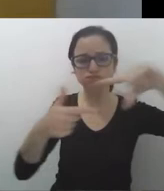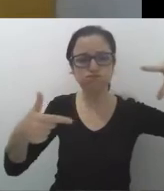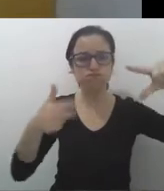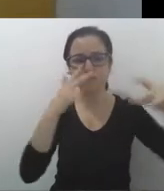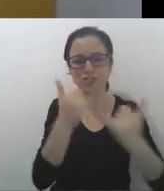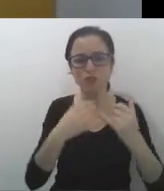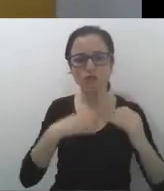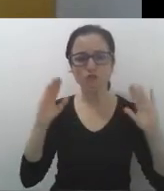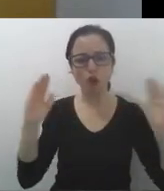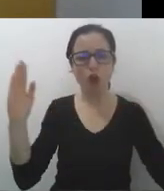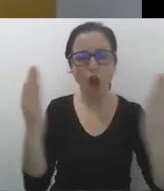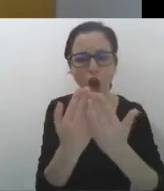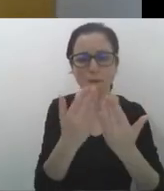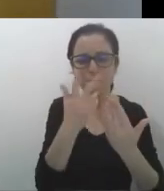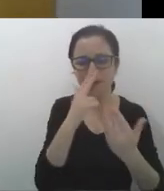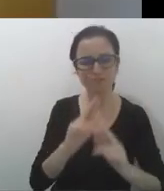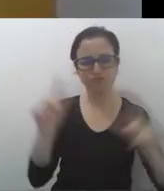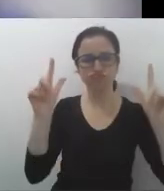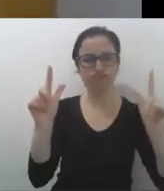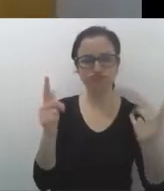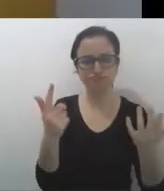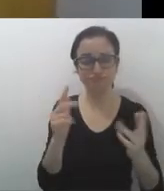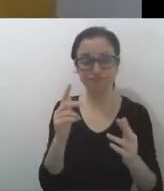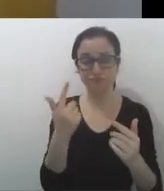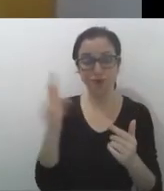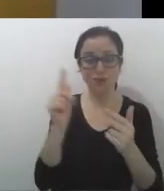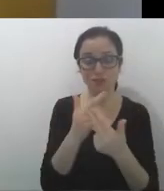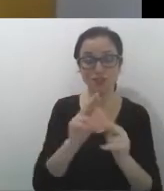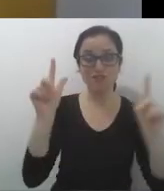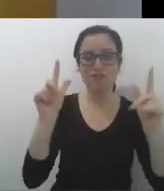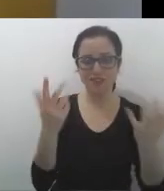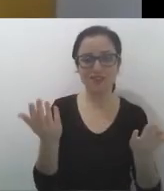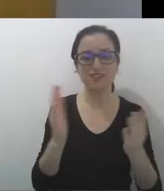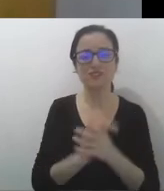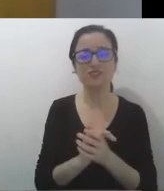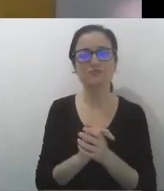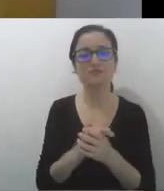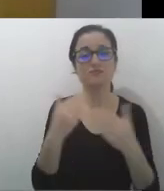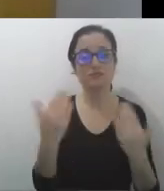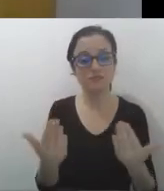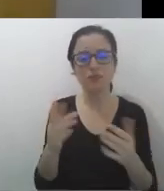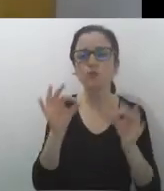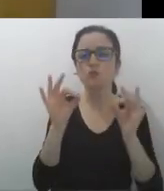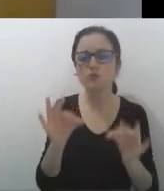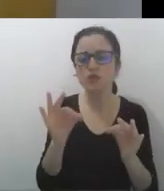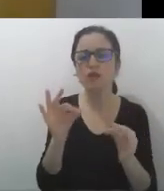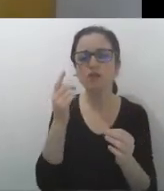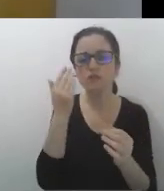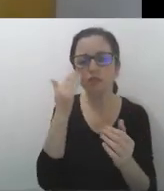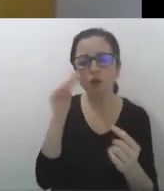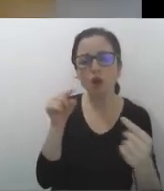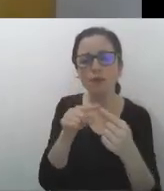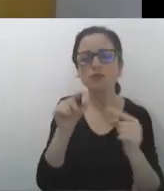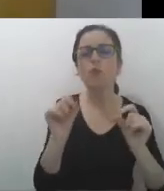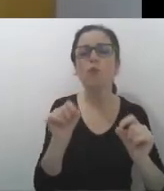Aquela forma de carro completamente outra coisa, né? Que justamente vem